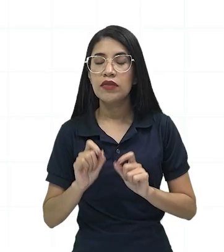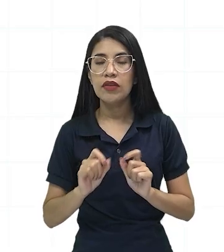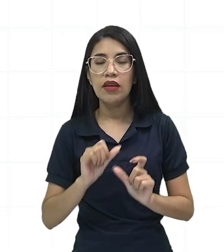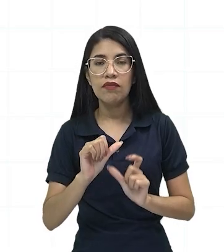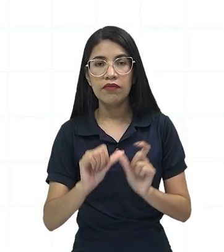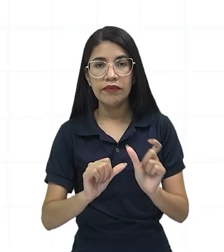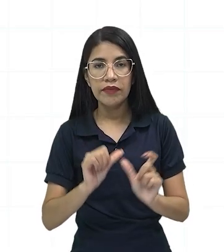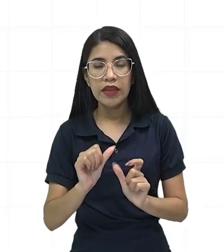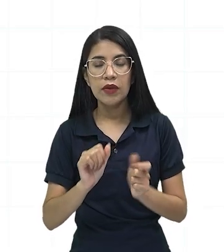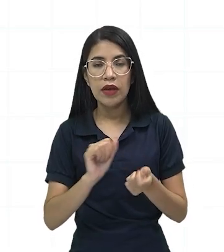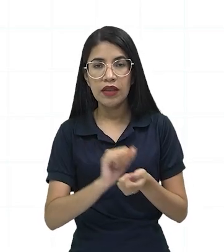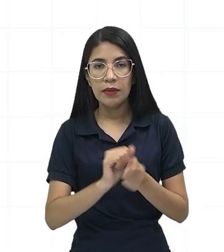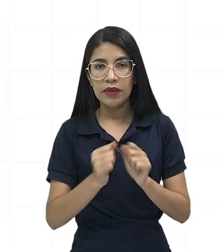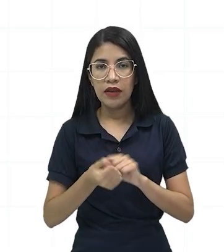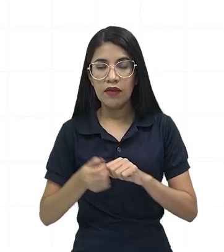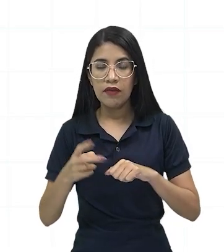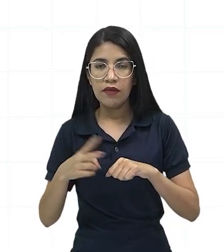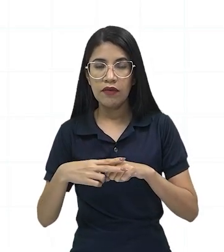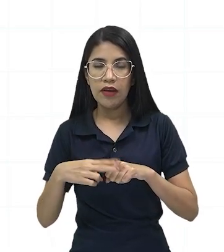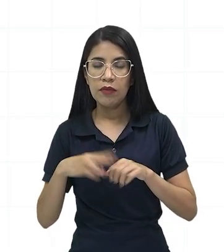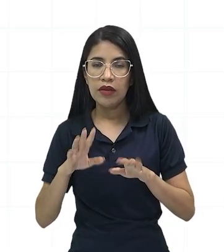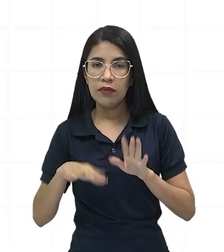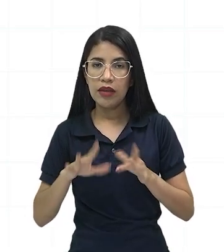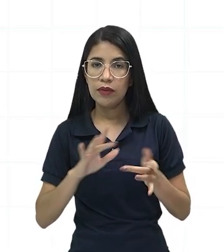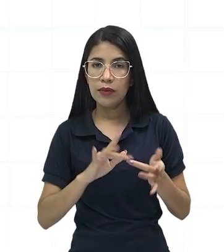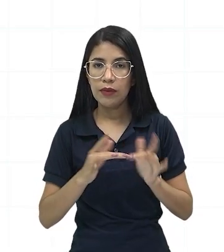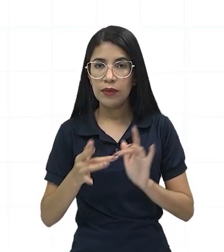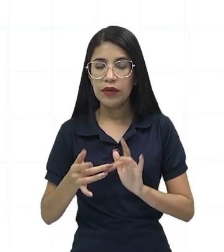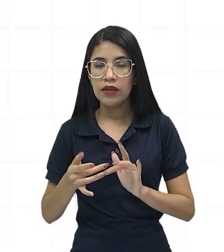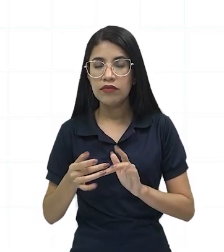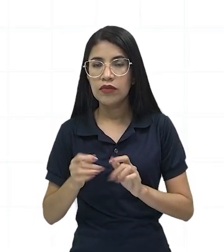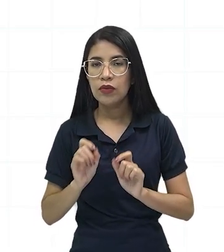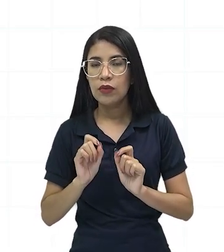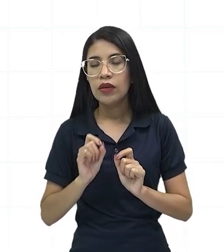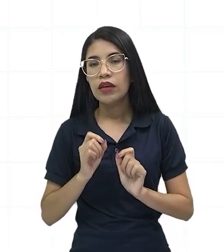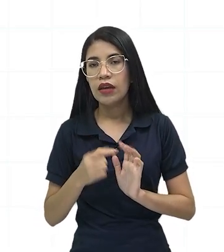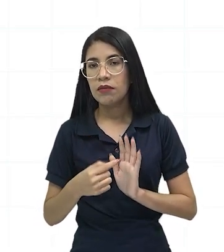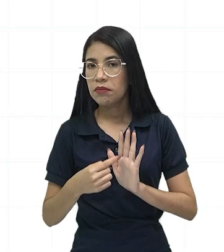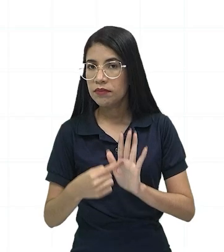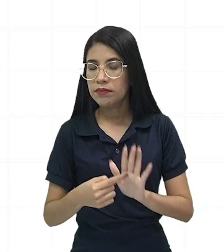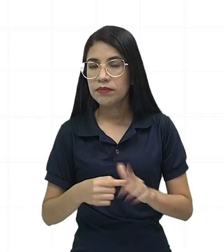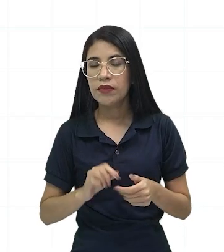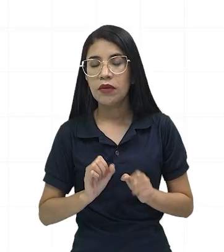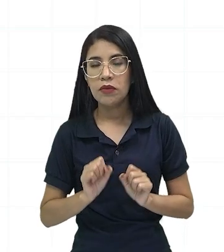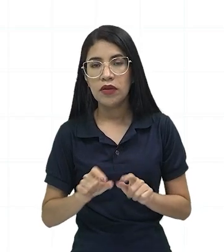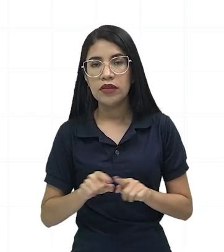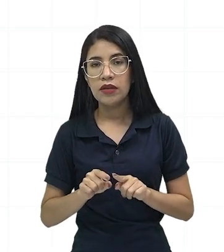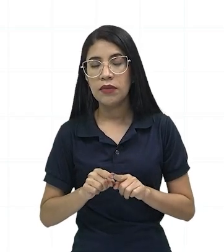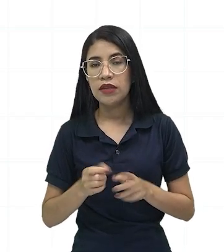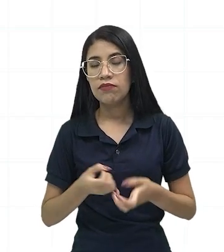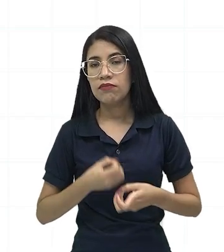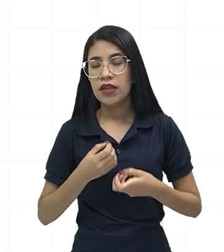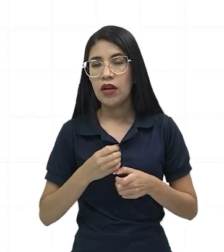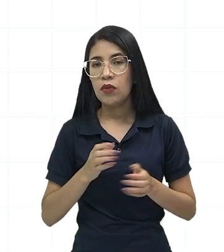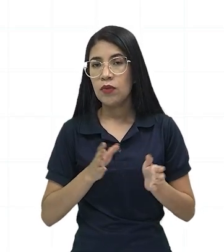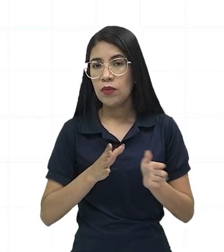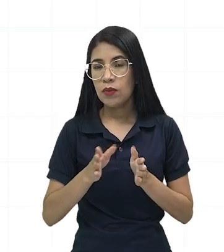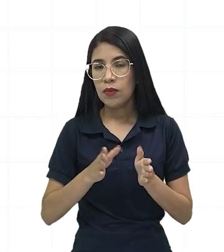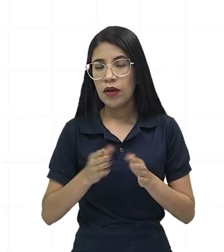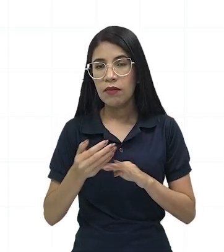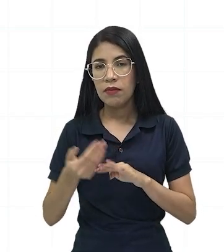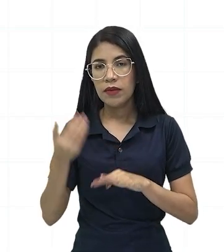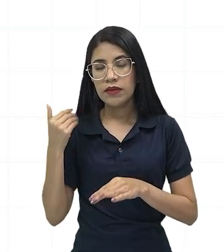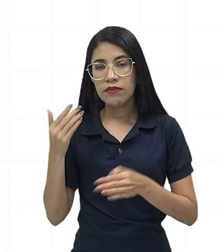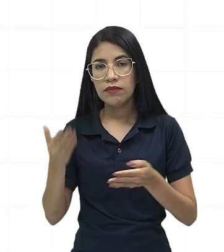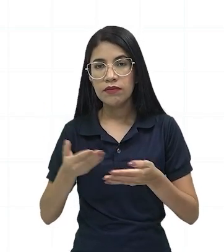se adaptem a diferentes situações. Depende do que ele quer expressar, né? Por isso, ele pode expressar variações de tempo, passado, presente,